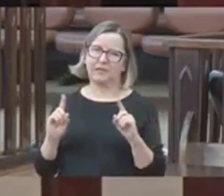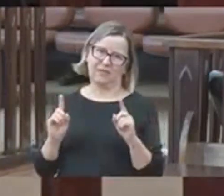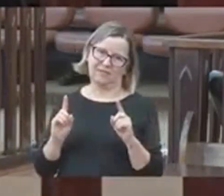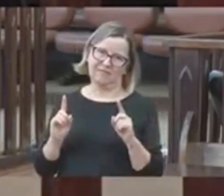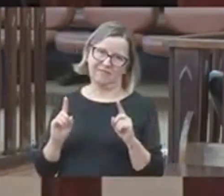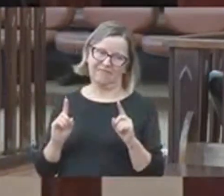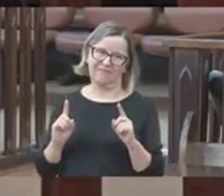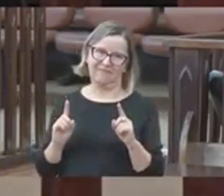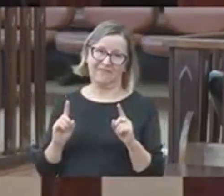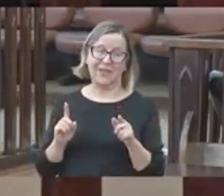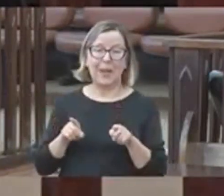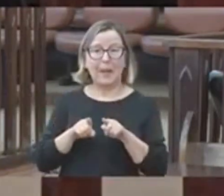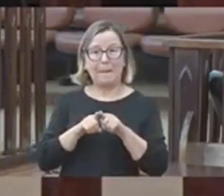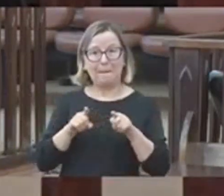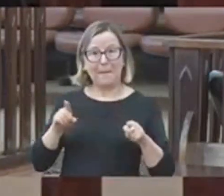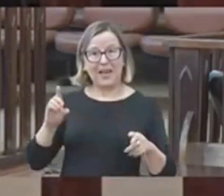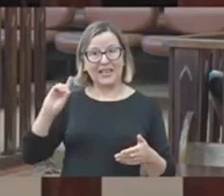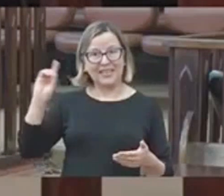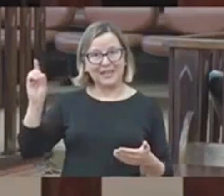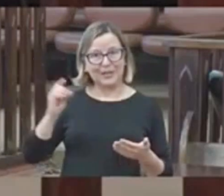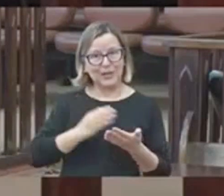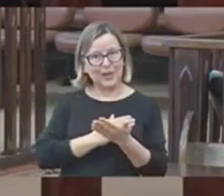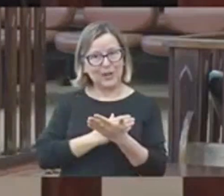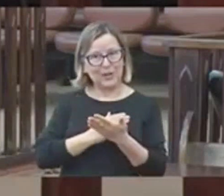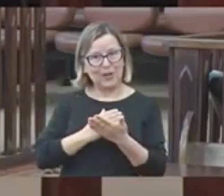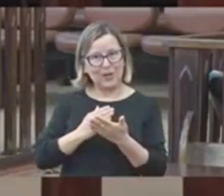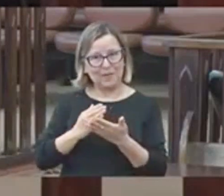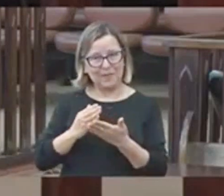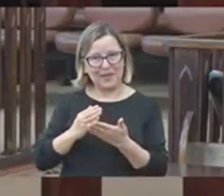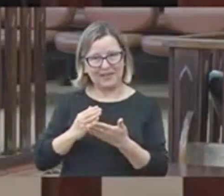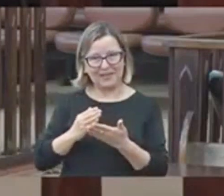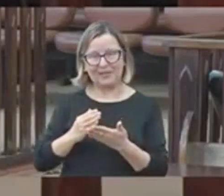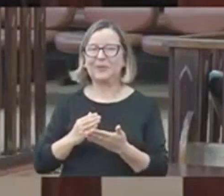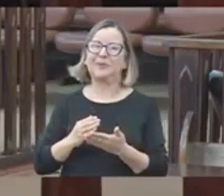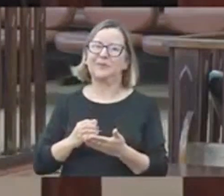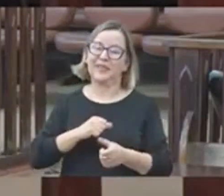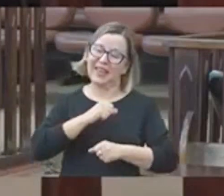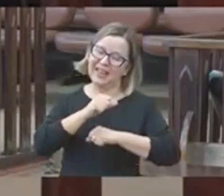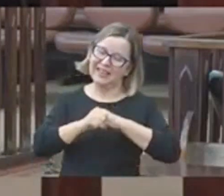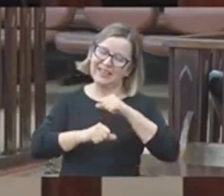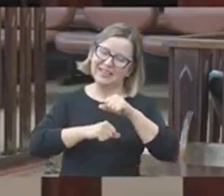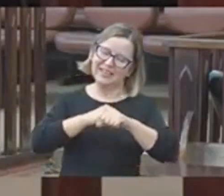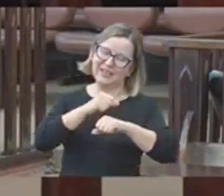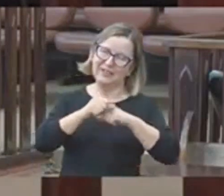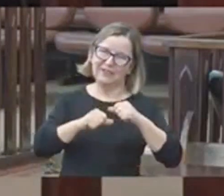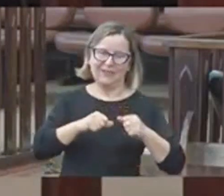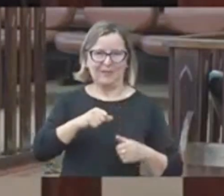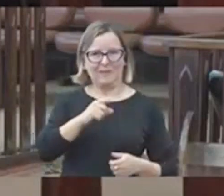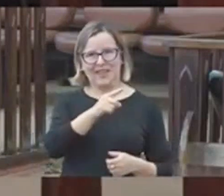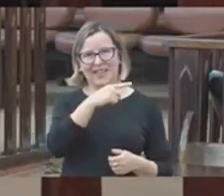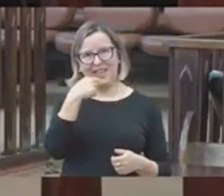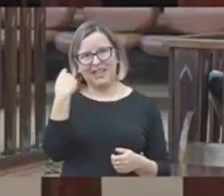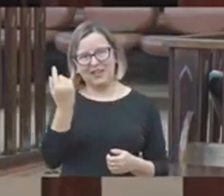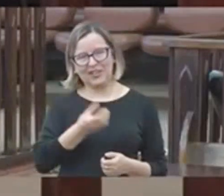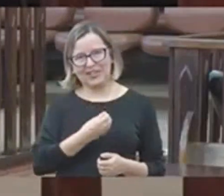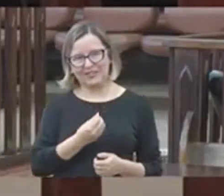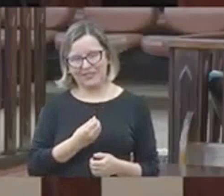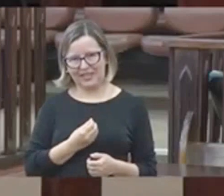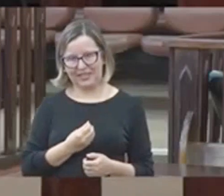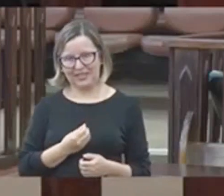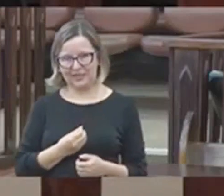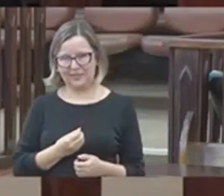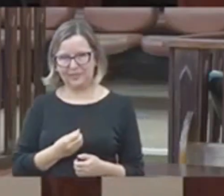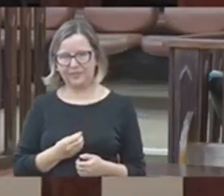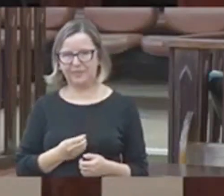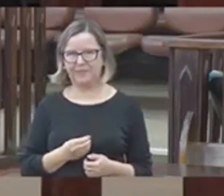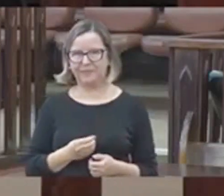de restauração. E você não vai ter as soluções que você gostaria de imediato. E nem talvez